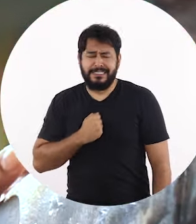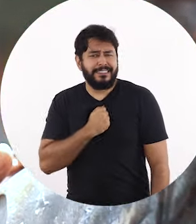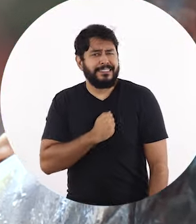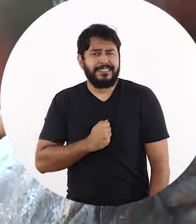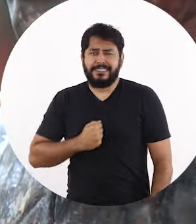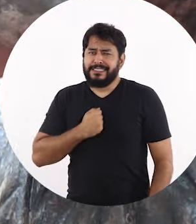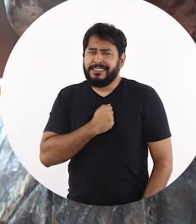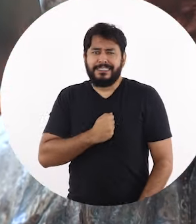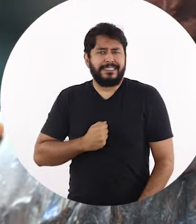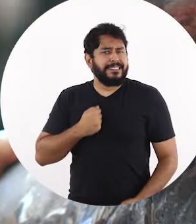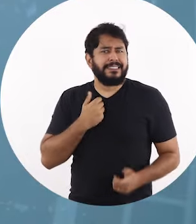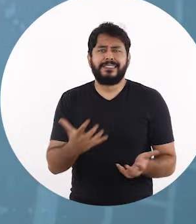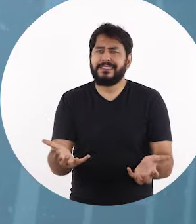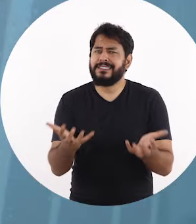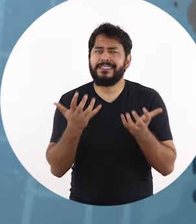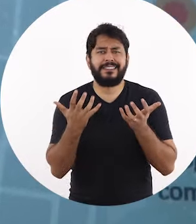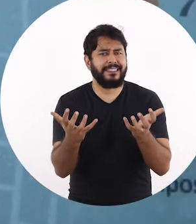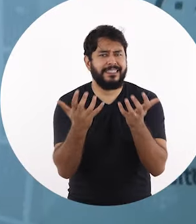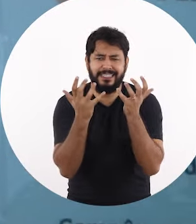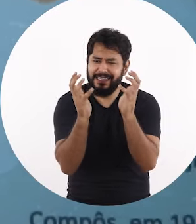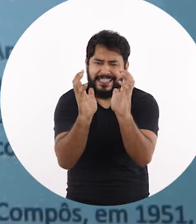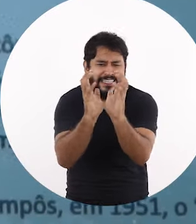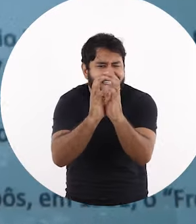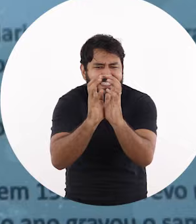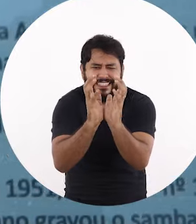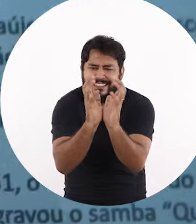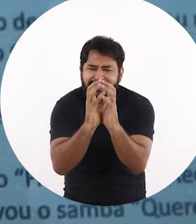que ficou por lá.